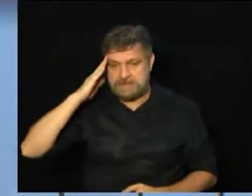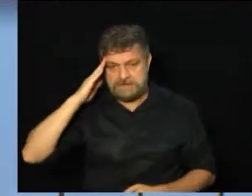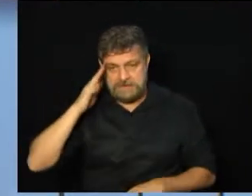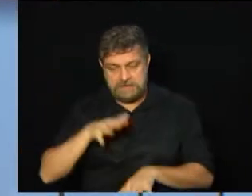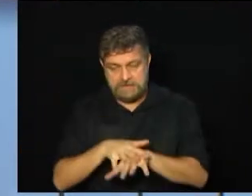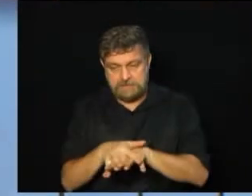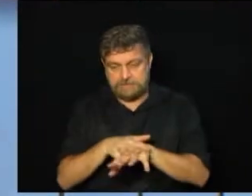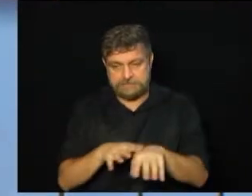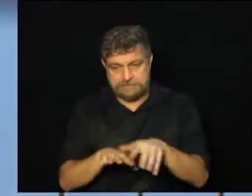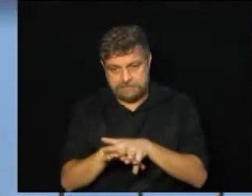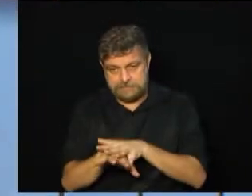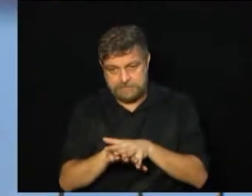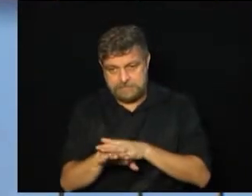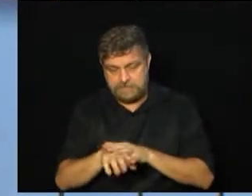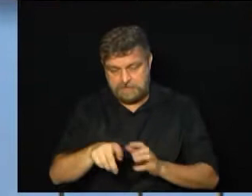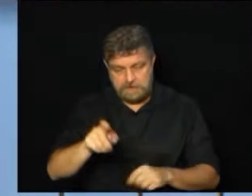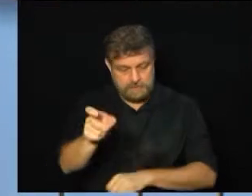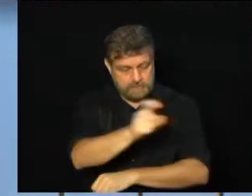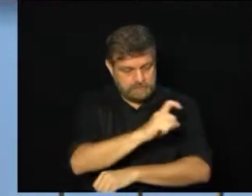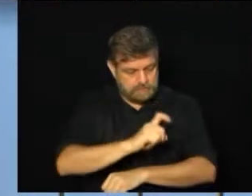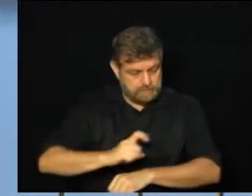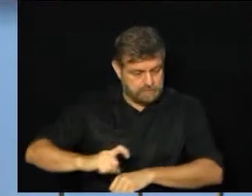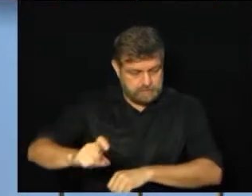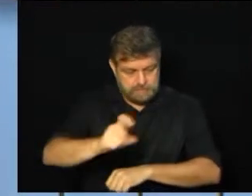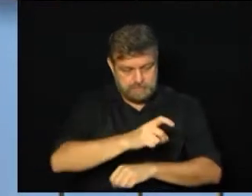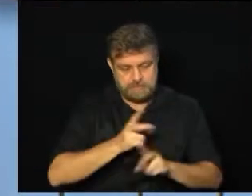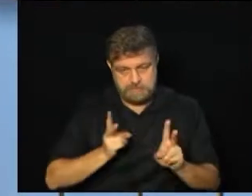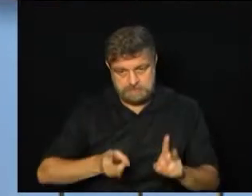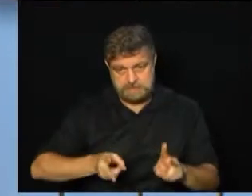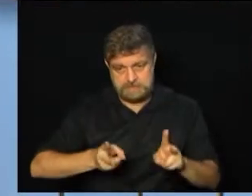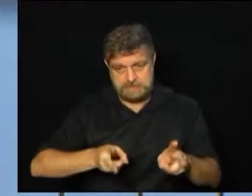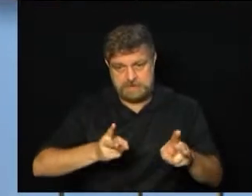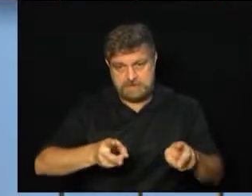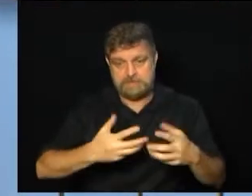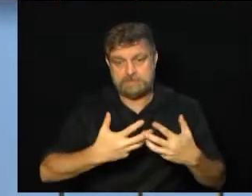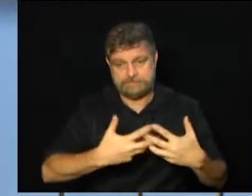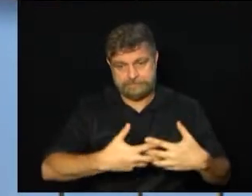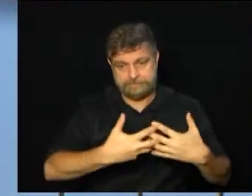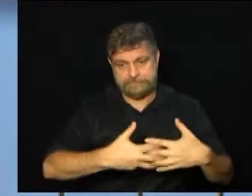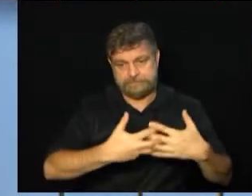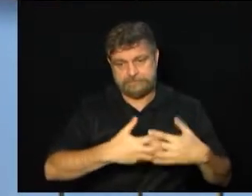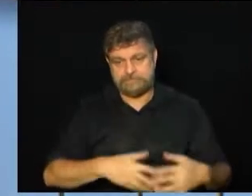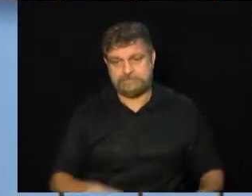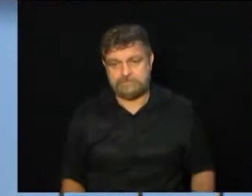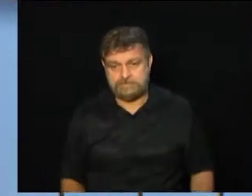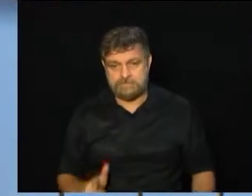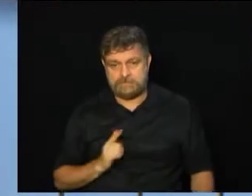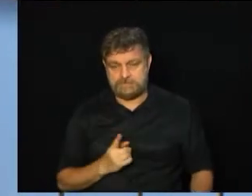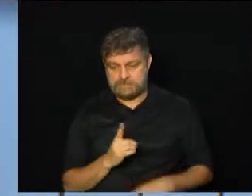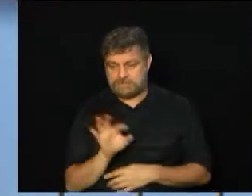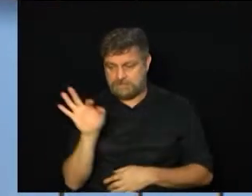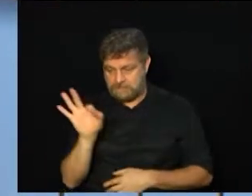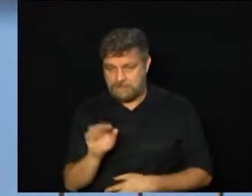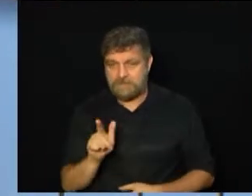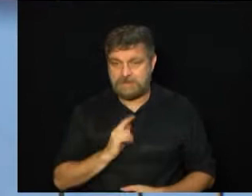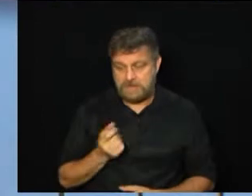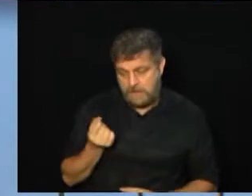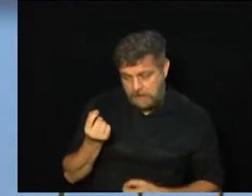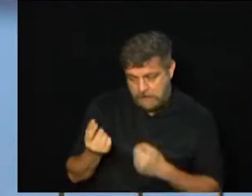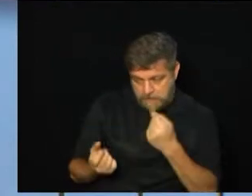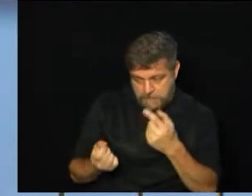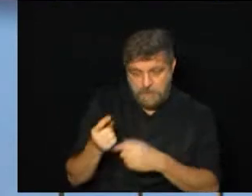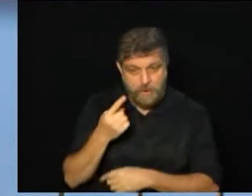higienização constante dos ambientes e mãos segue em vigor. A gente falou agora desses 100%, mas há exceções, viu?